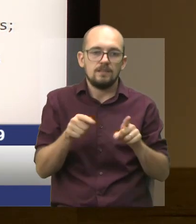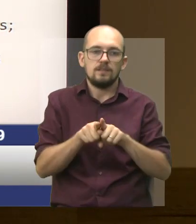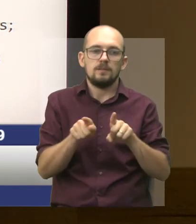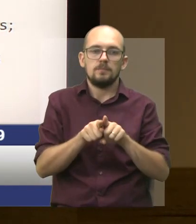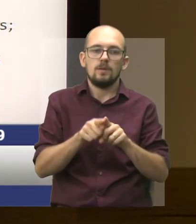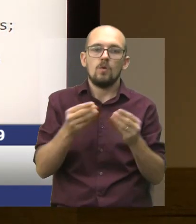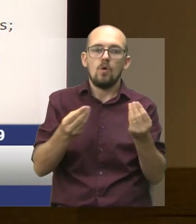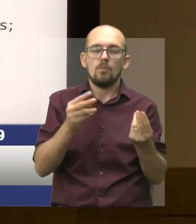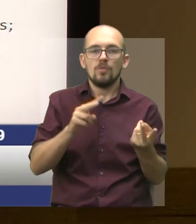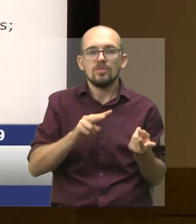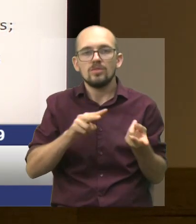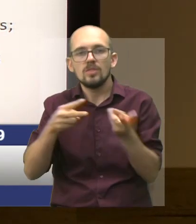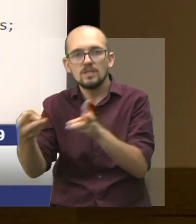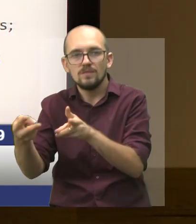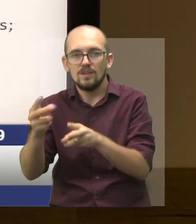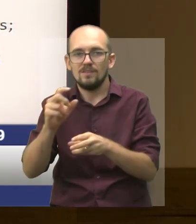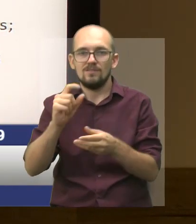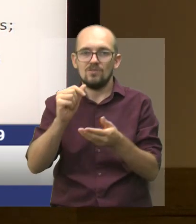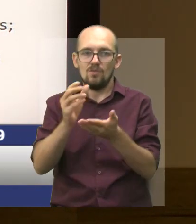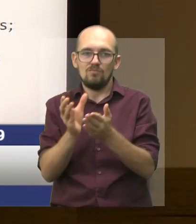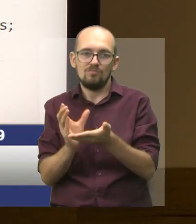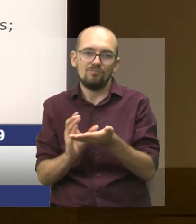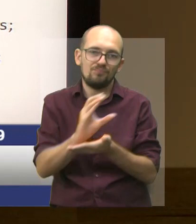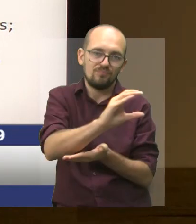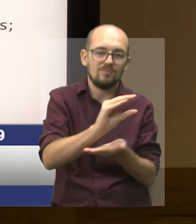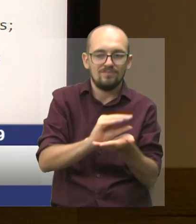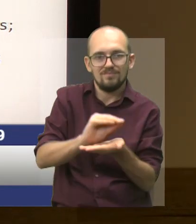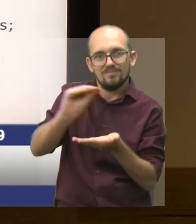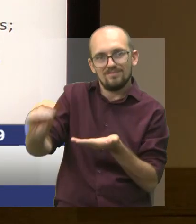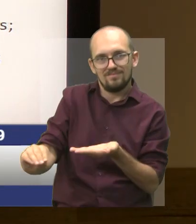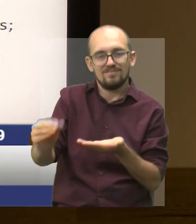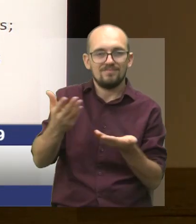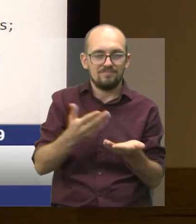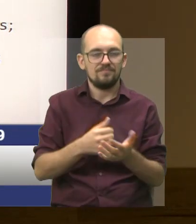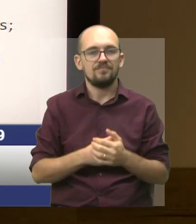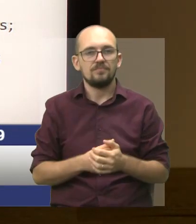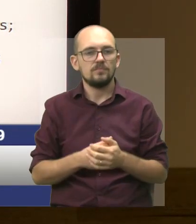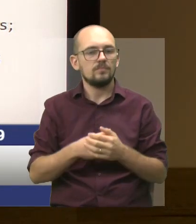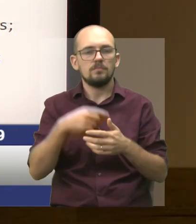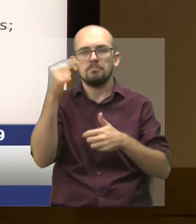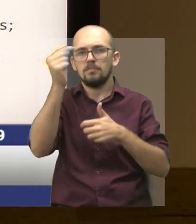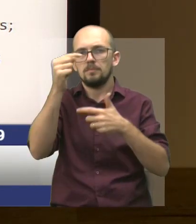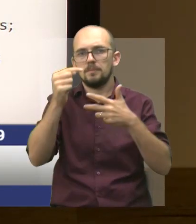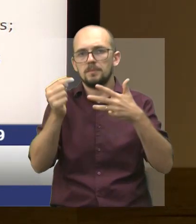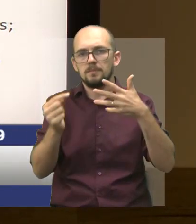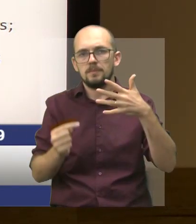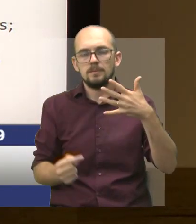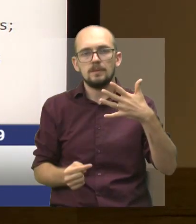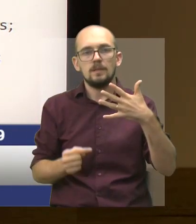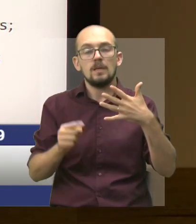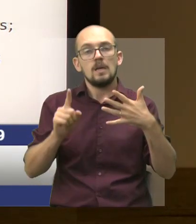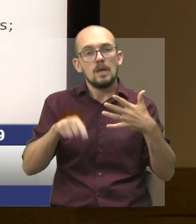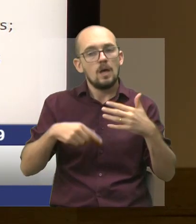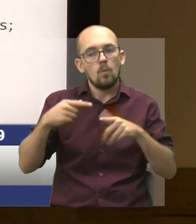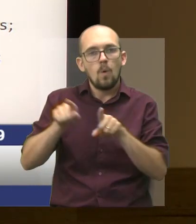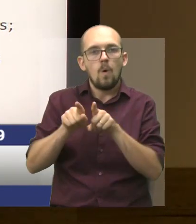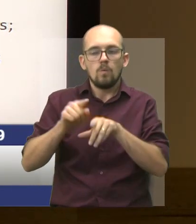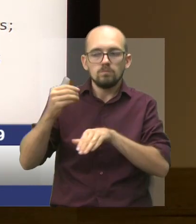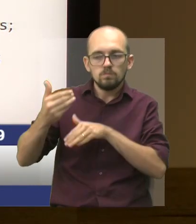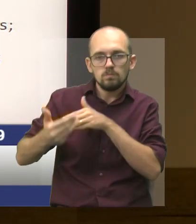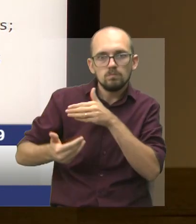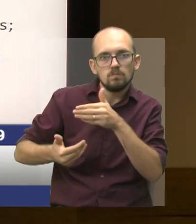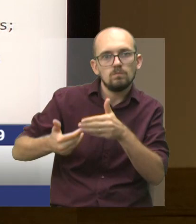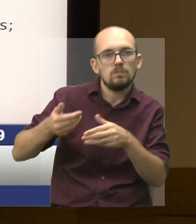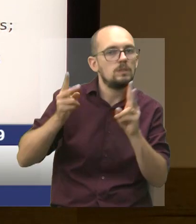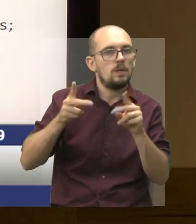ou remanejamento de dotação. Tudo isso ele é realizado no decorrer do exercício